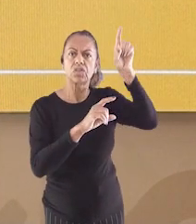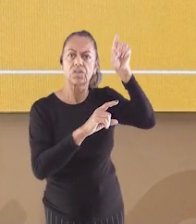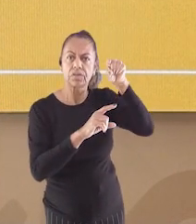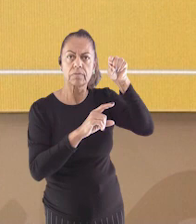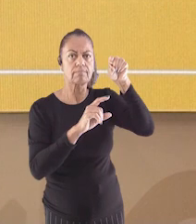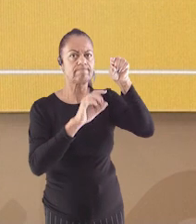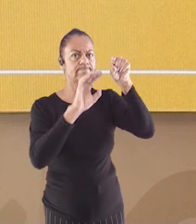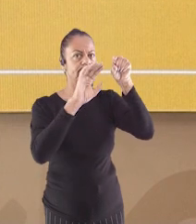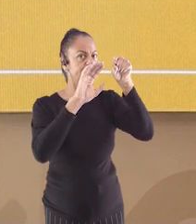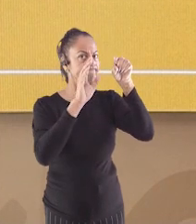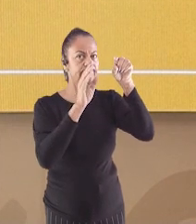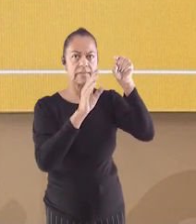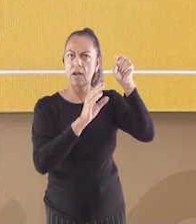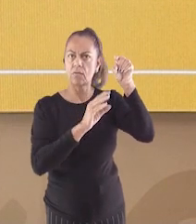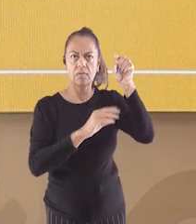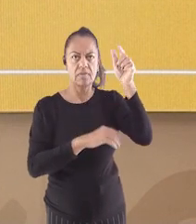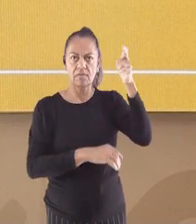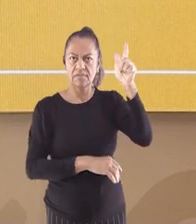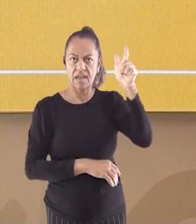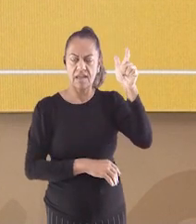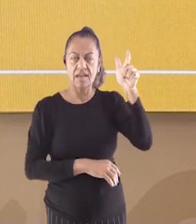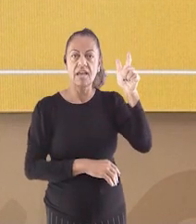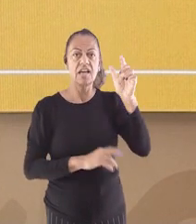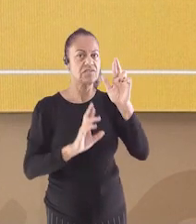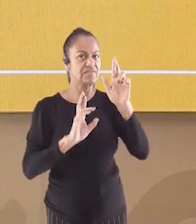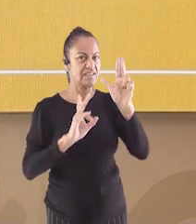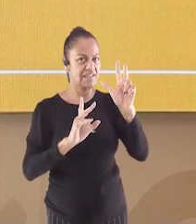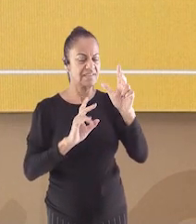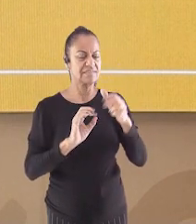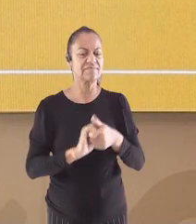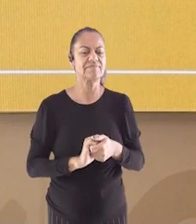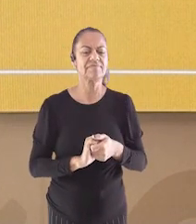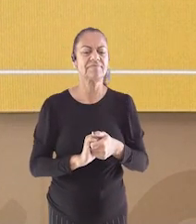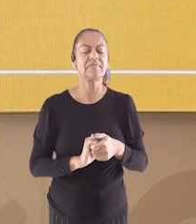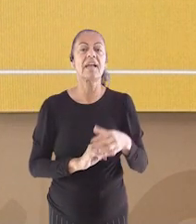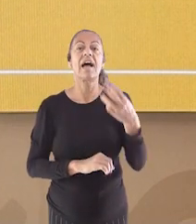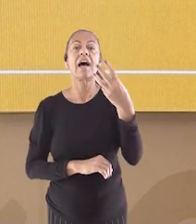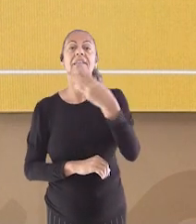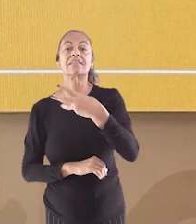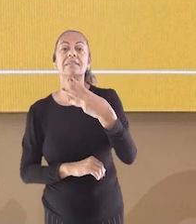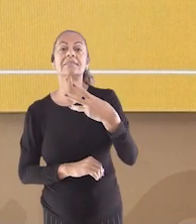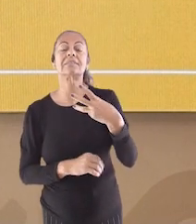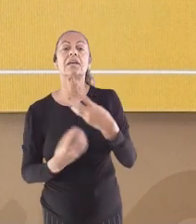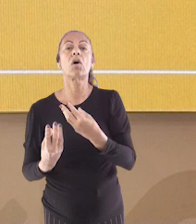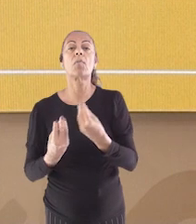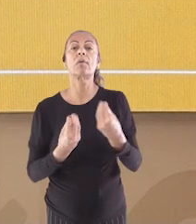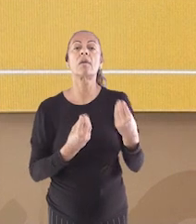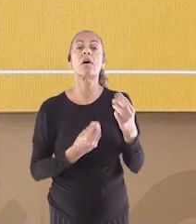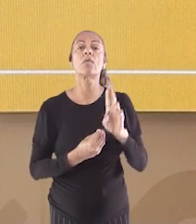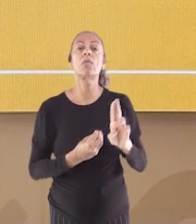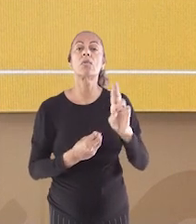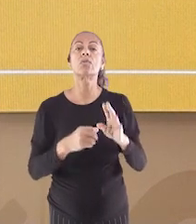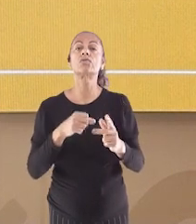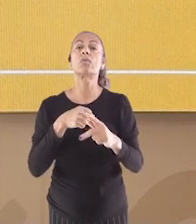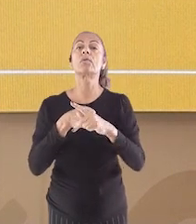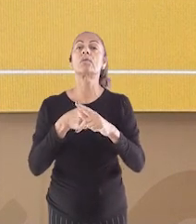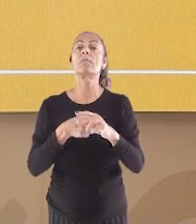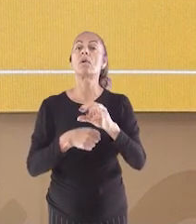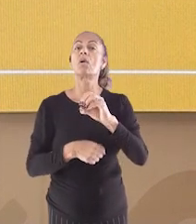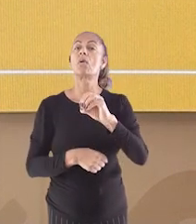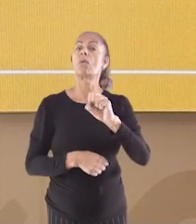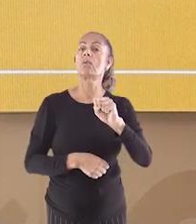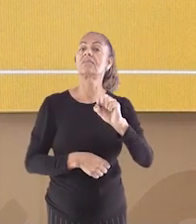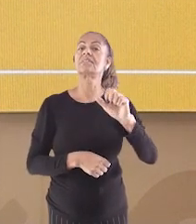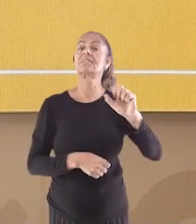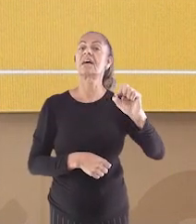é nós, é nos. E não é vós, é vos, porque não tem um acento, ok? E a terceira pessoa do plural utiliza